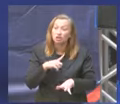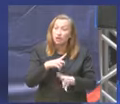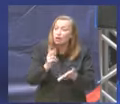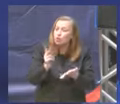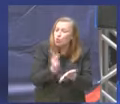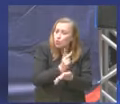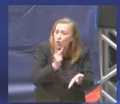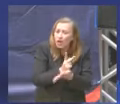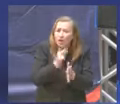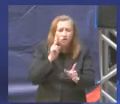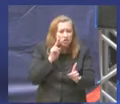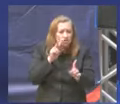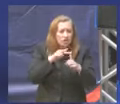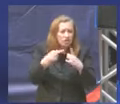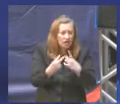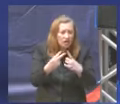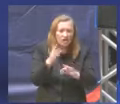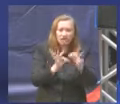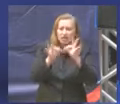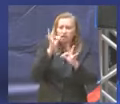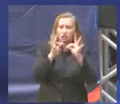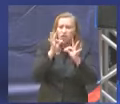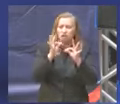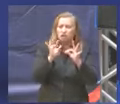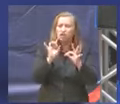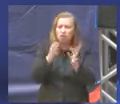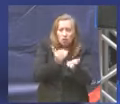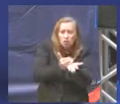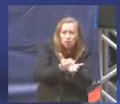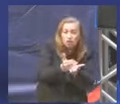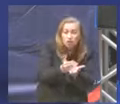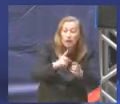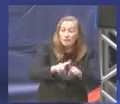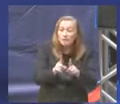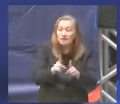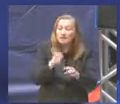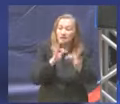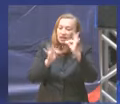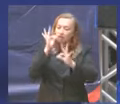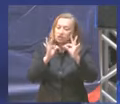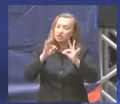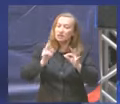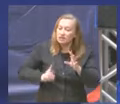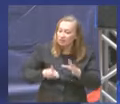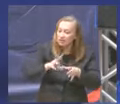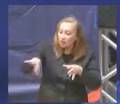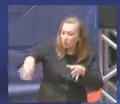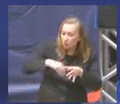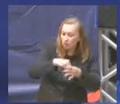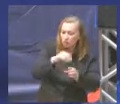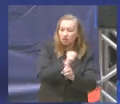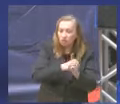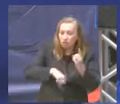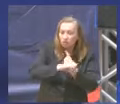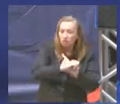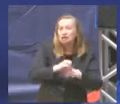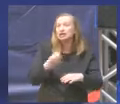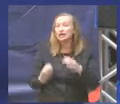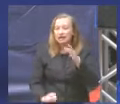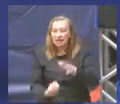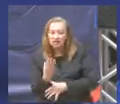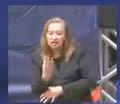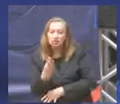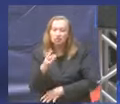de enxergar a tecnologia sempre como a ponta. Né? Mas a tecnologia sempre foi presente na história da humanidade, na invenção da roda, descoberta